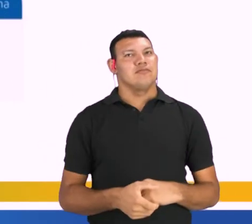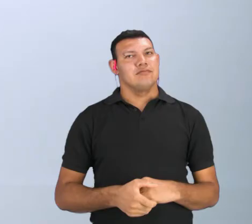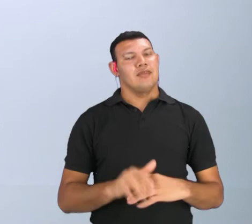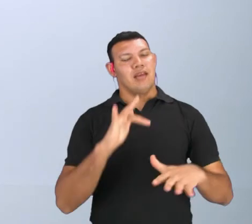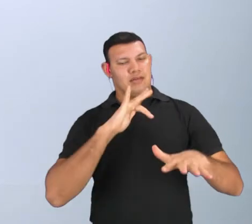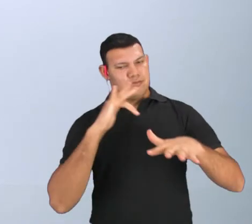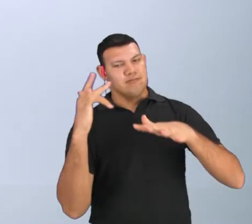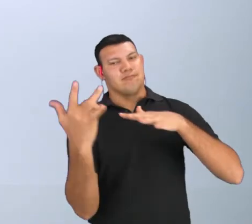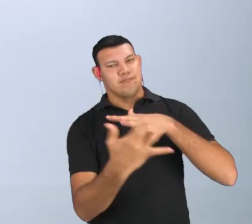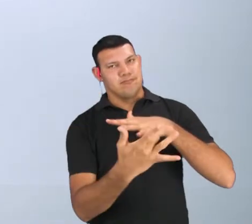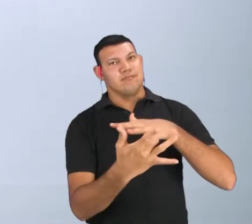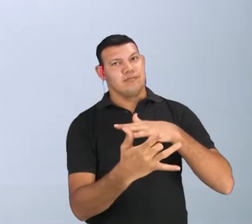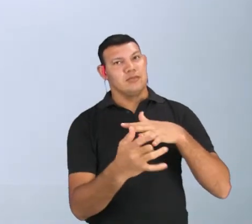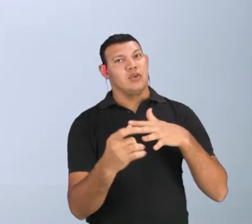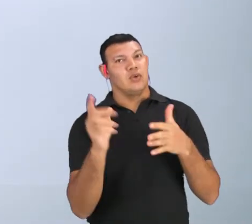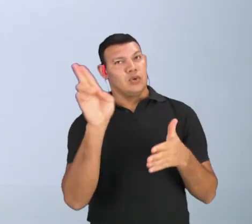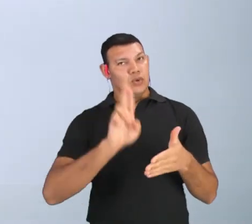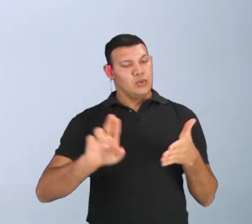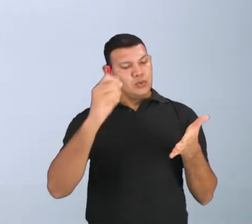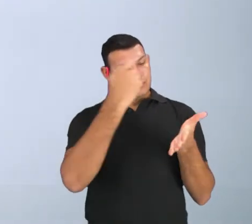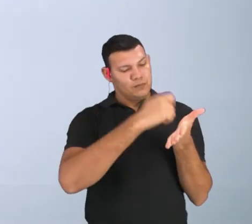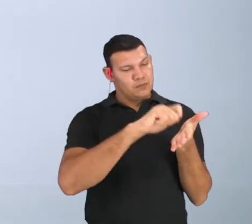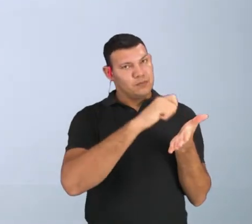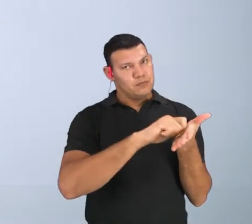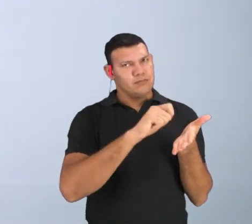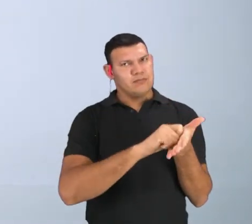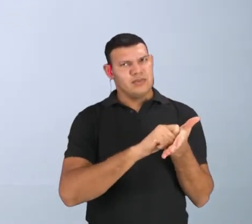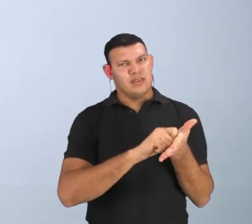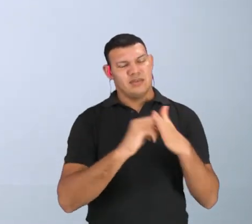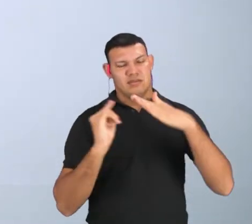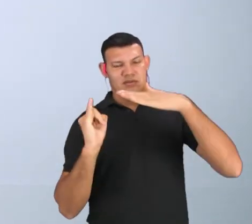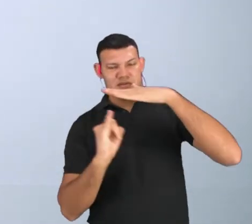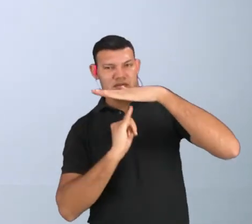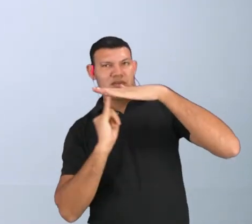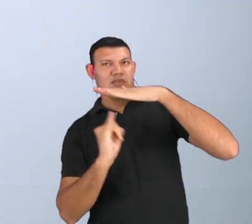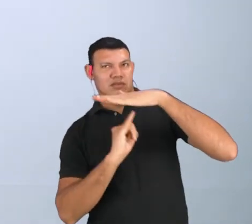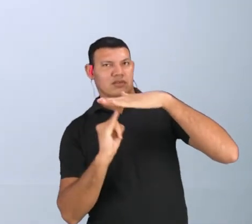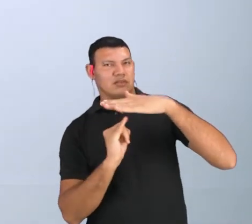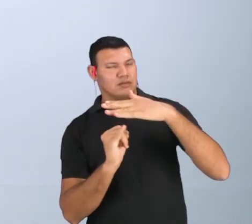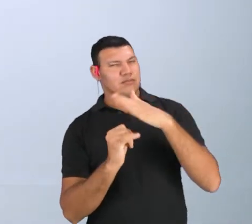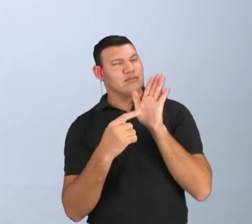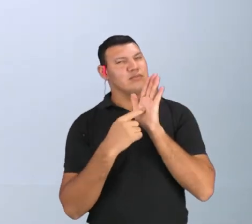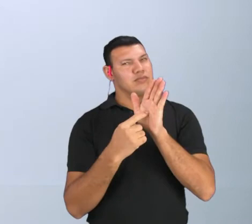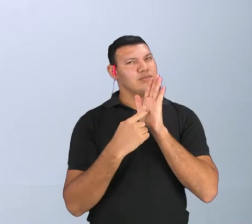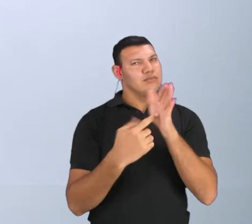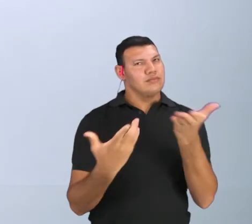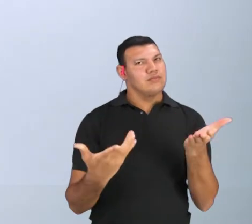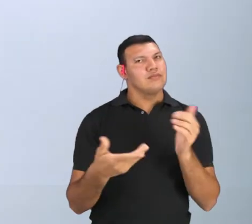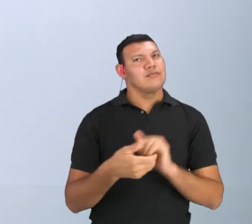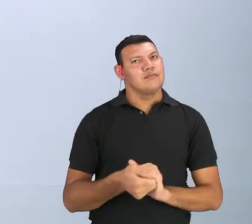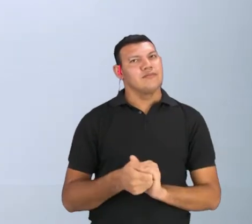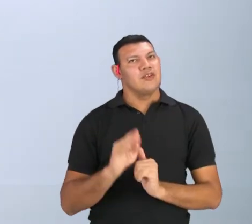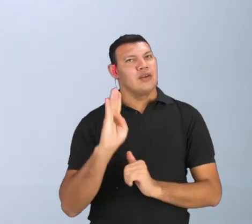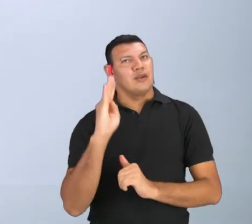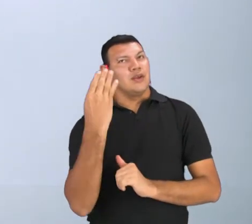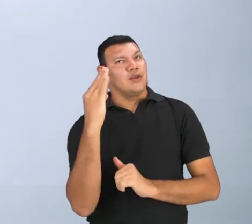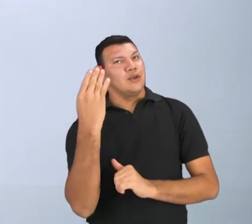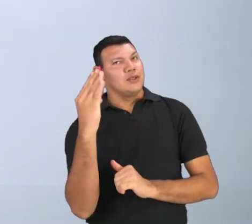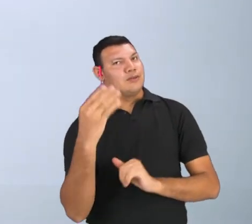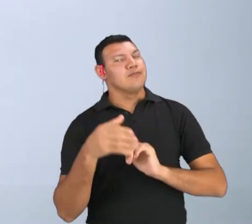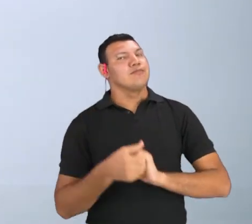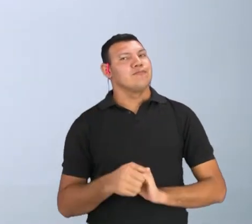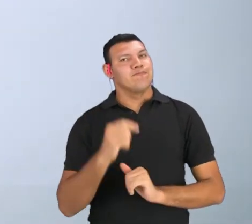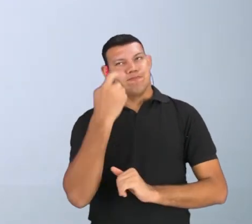a gente utiliza a linguagem escrita, mas de maneira coloquial, o que demonstra que não é falsa